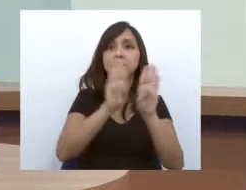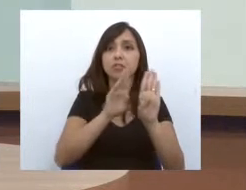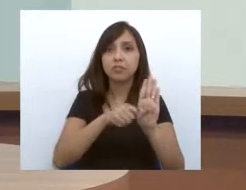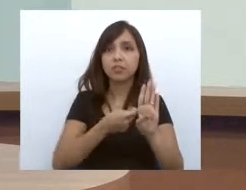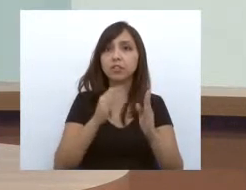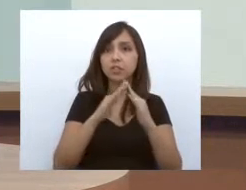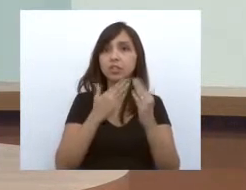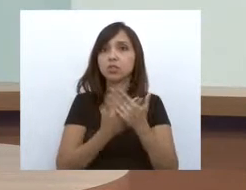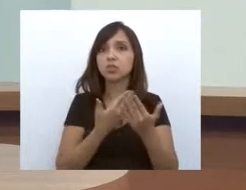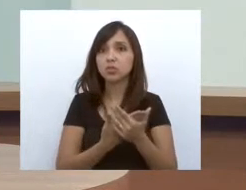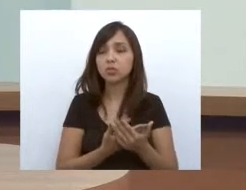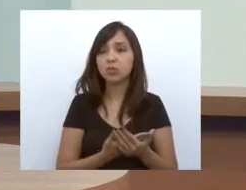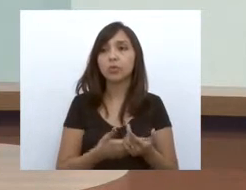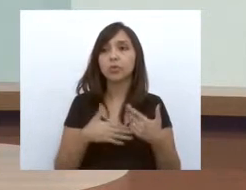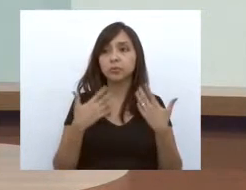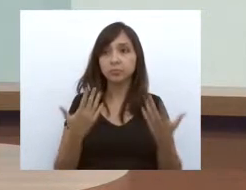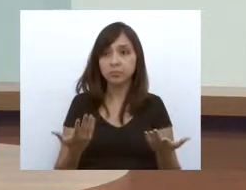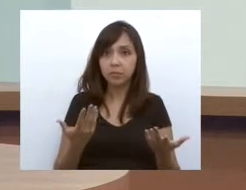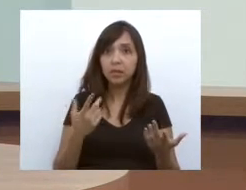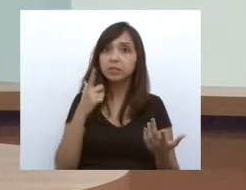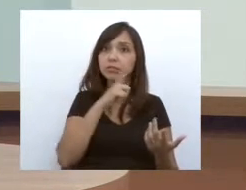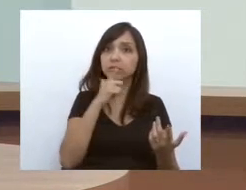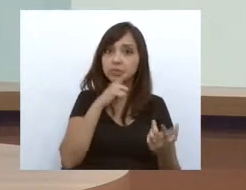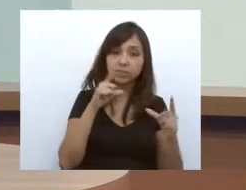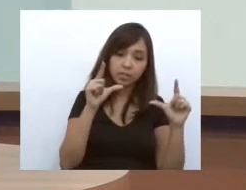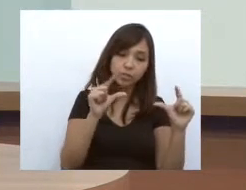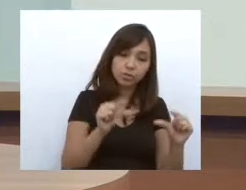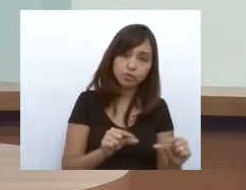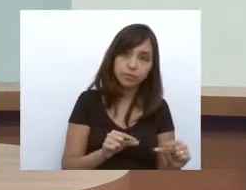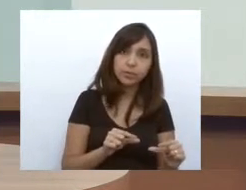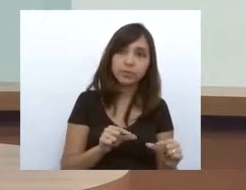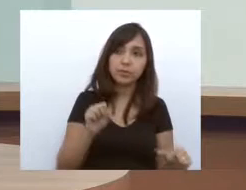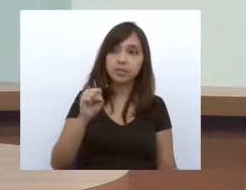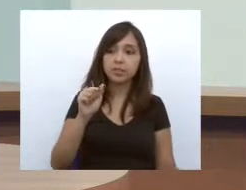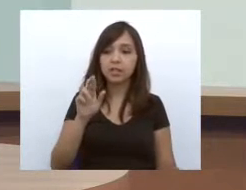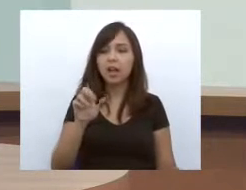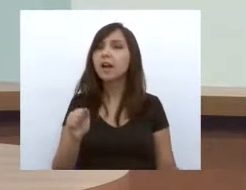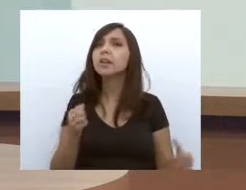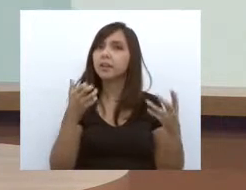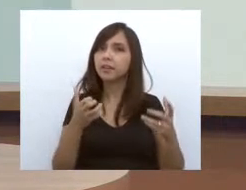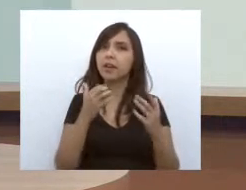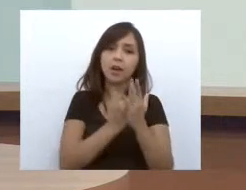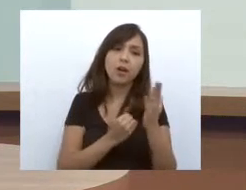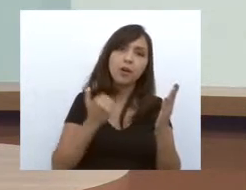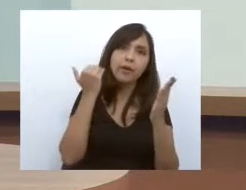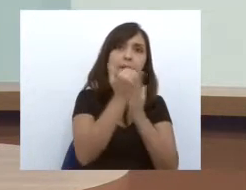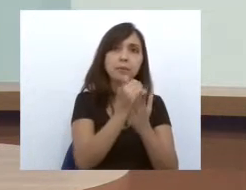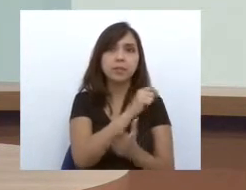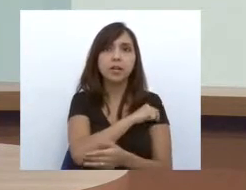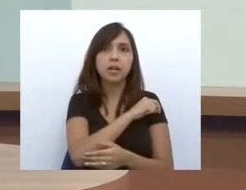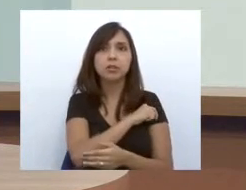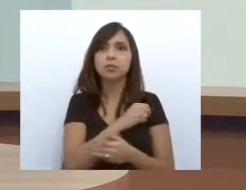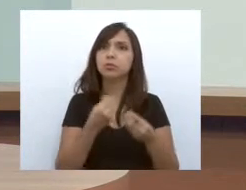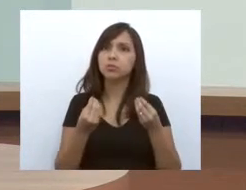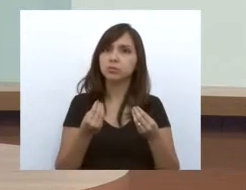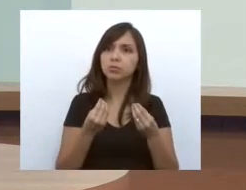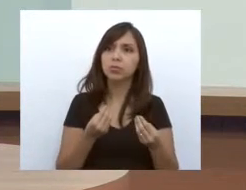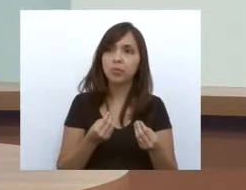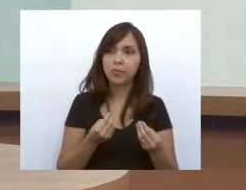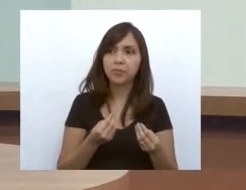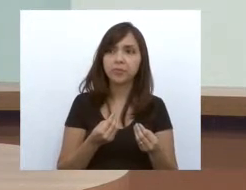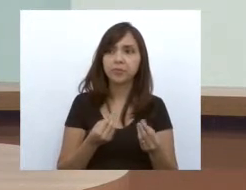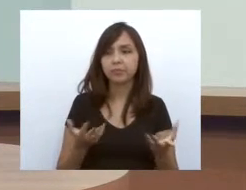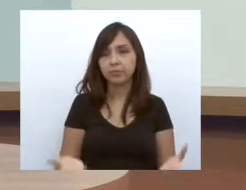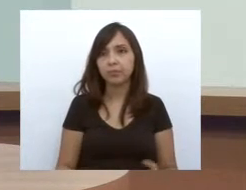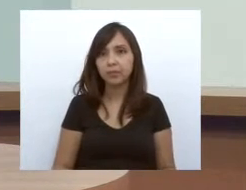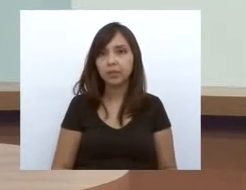escola. Mas a hora que a gente consegue diminuir a quantidade de alunos por sala, eles querem de novo aumentar a quantidade de alunos em sala de aula. É um absurdo. É